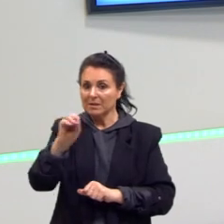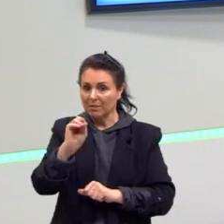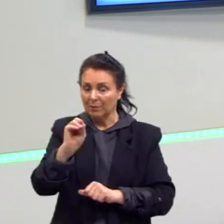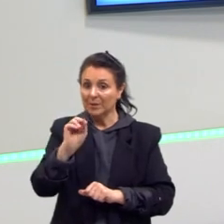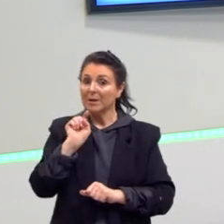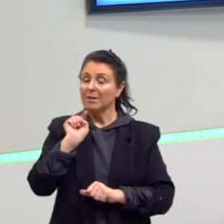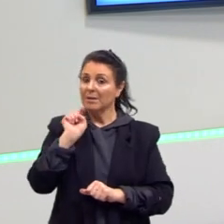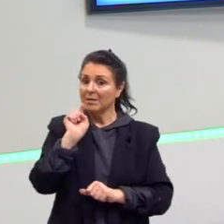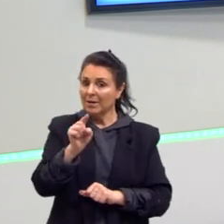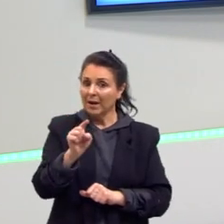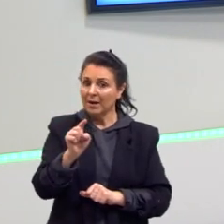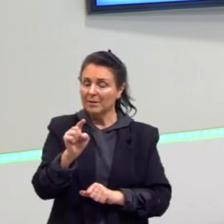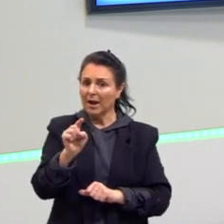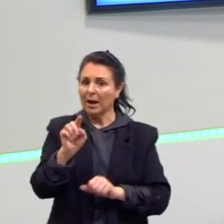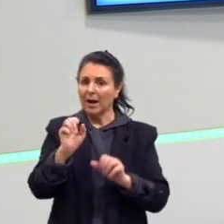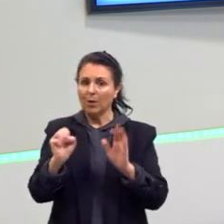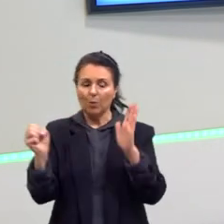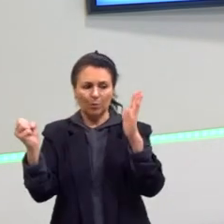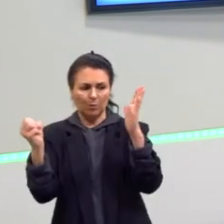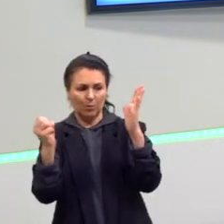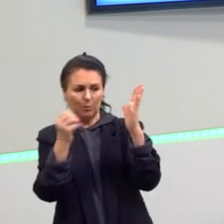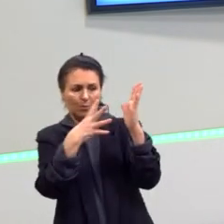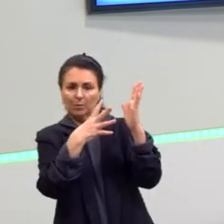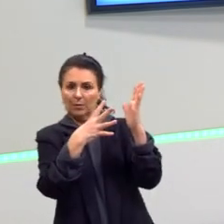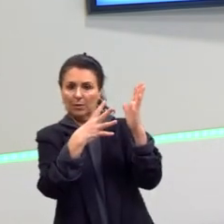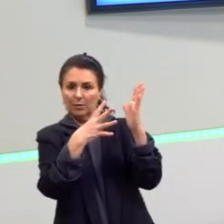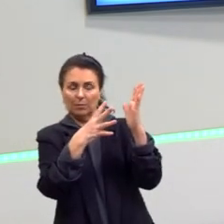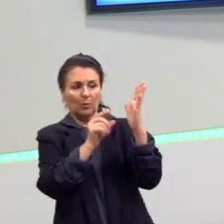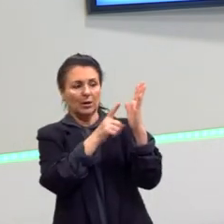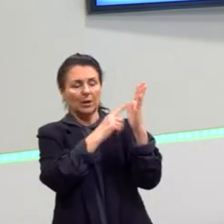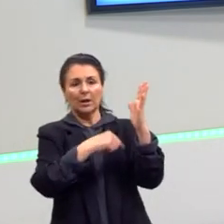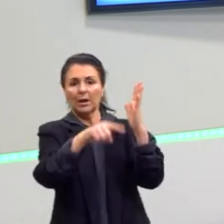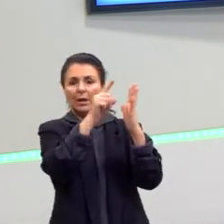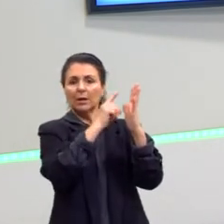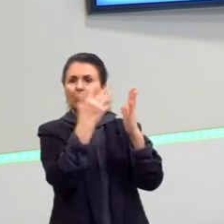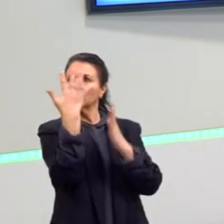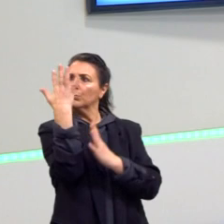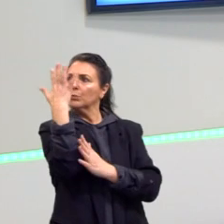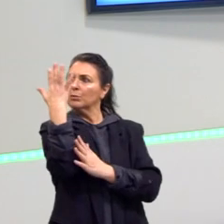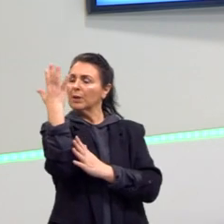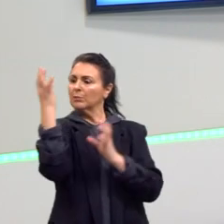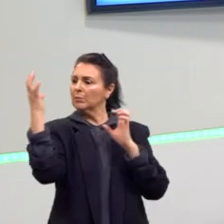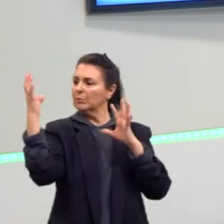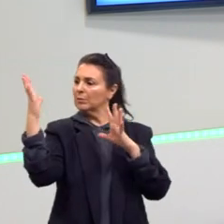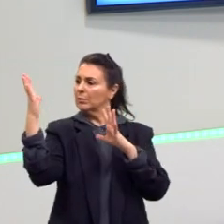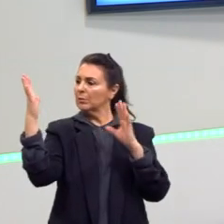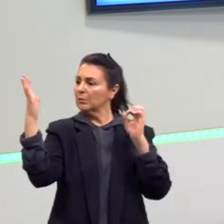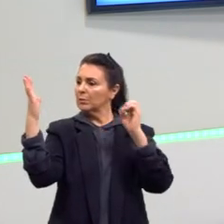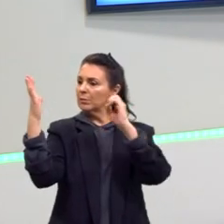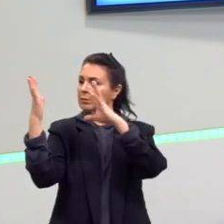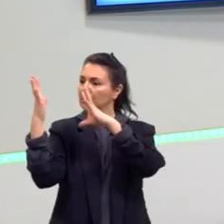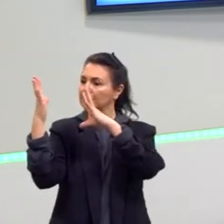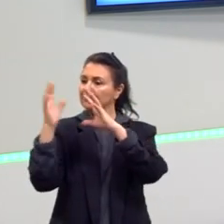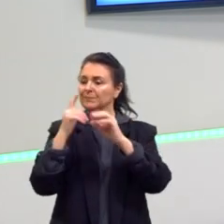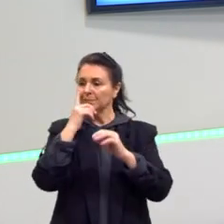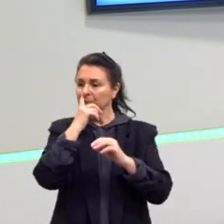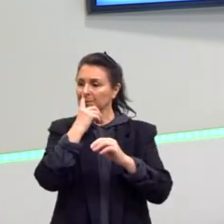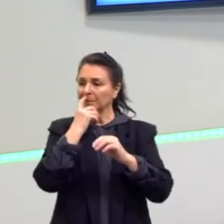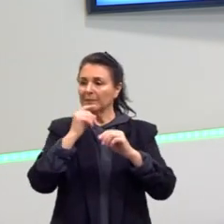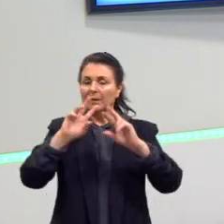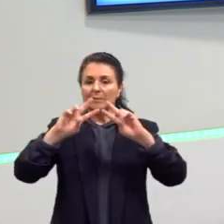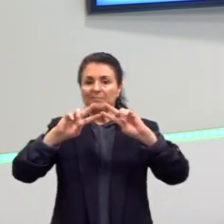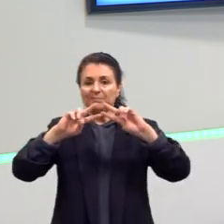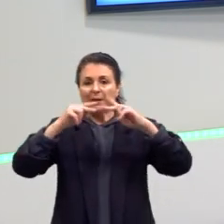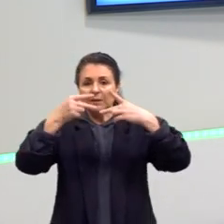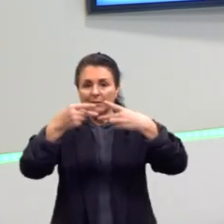associar sempre ao reflexo por exemplo no espelho né a simetria de reflexão ela se admite em pelo menos